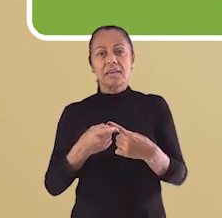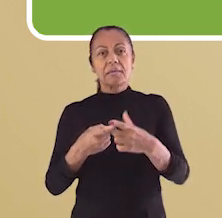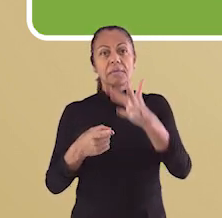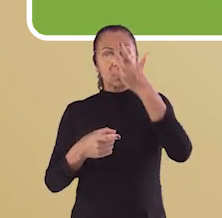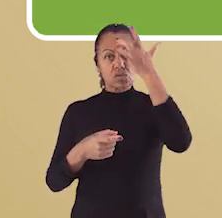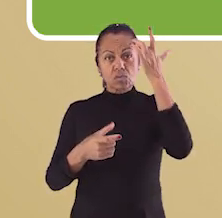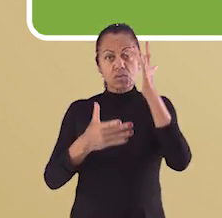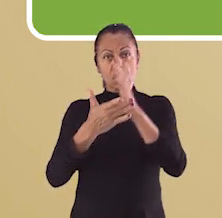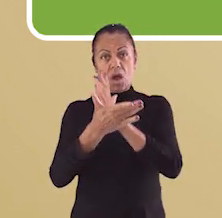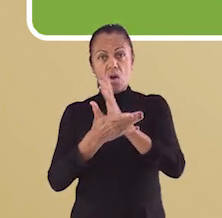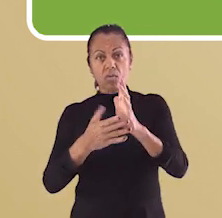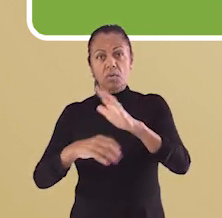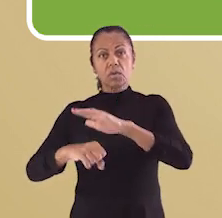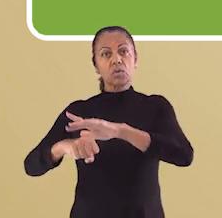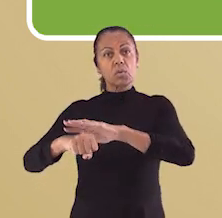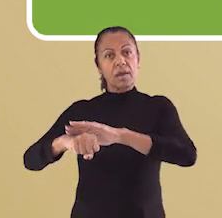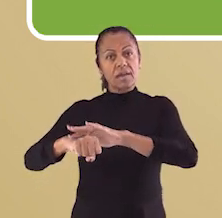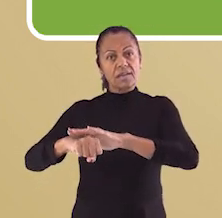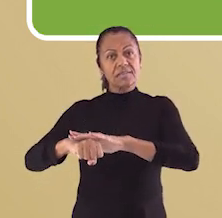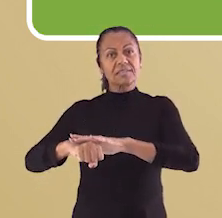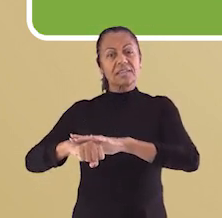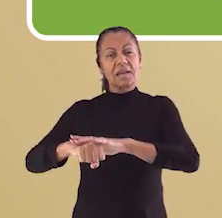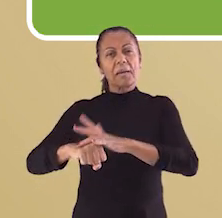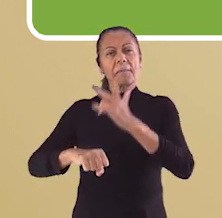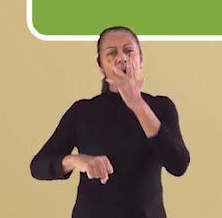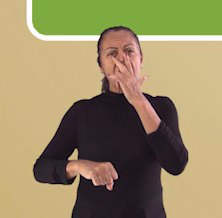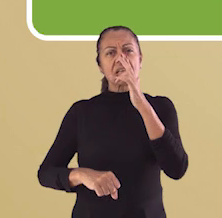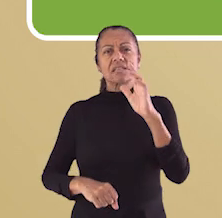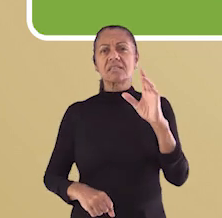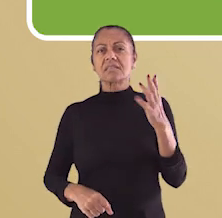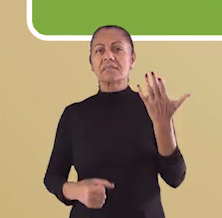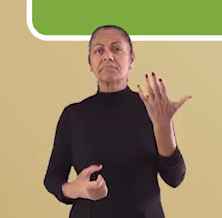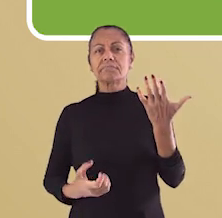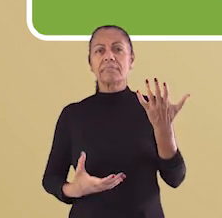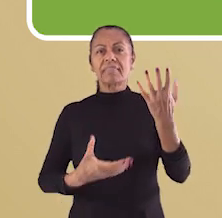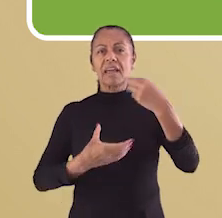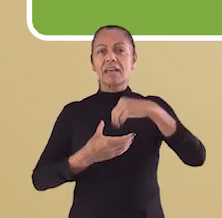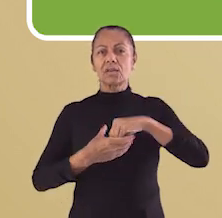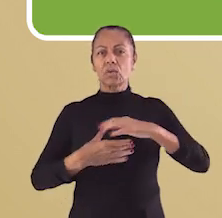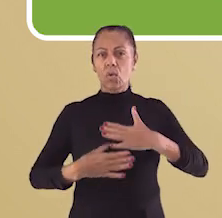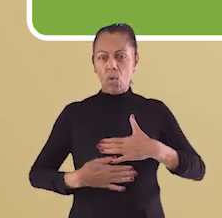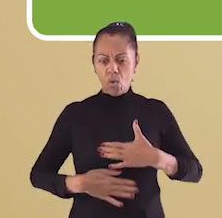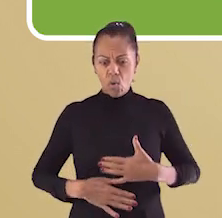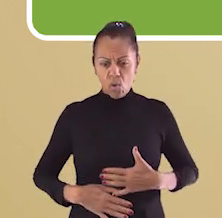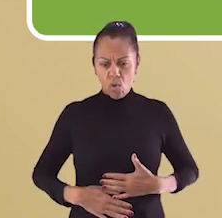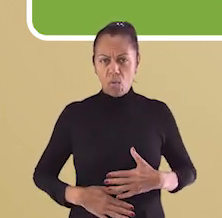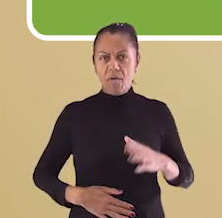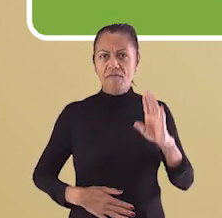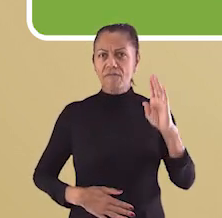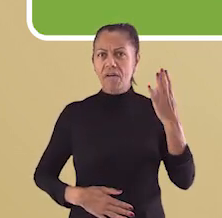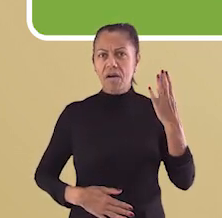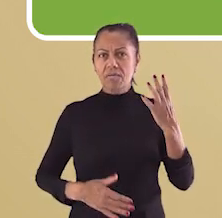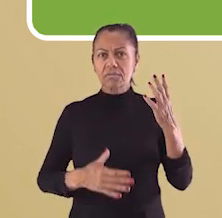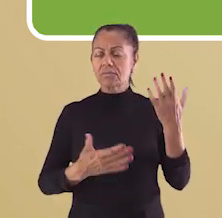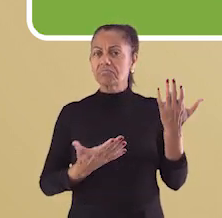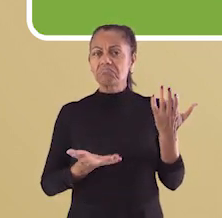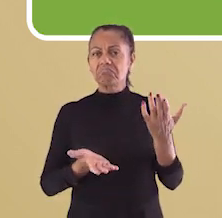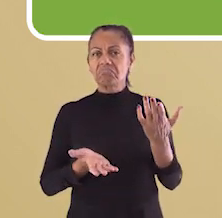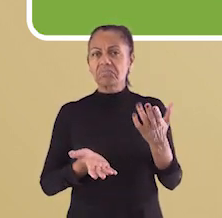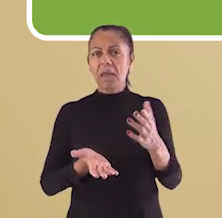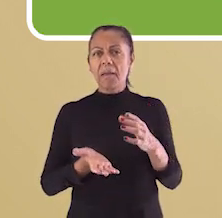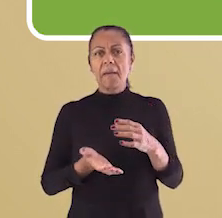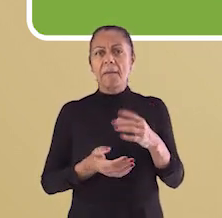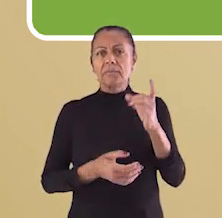que a gente diz isso? Porque quem sofre com essas doenças cria e se apega a uma falsa ideia sobre o próprio corpo. Sou